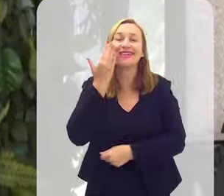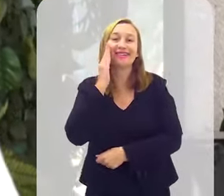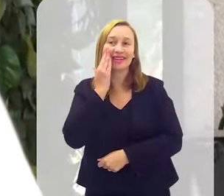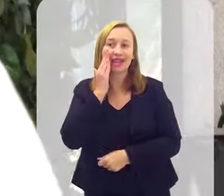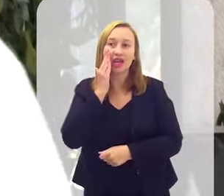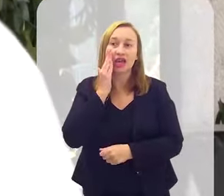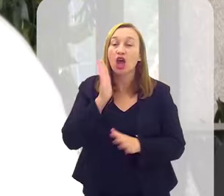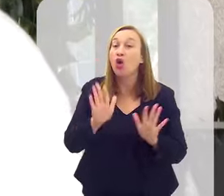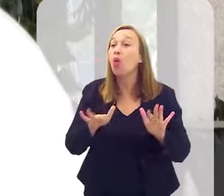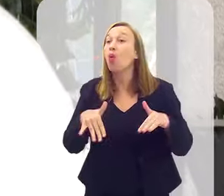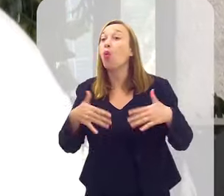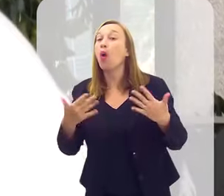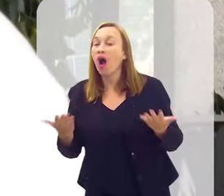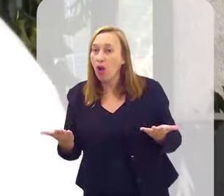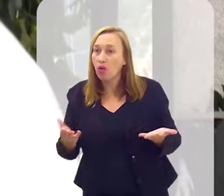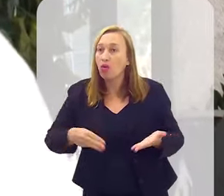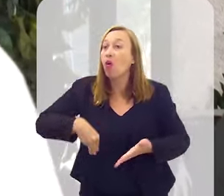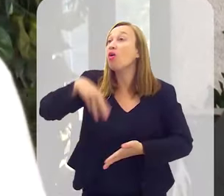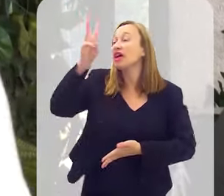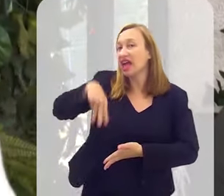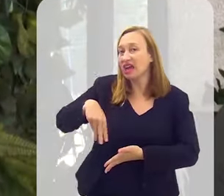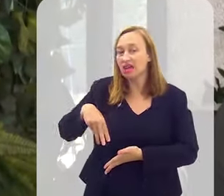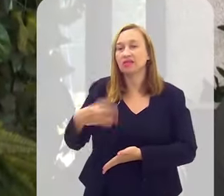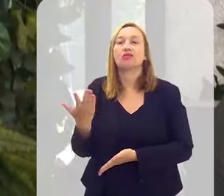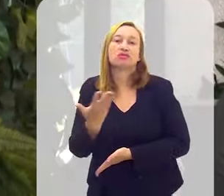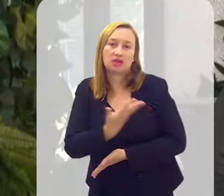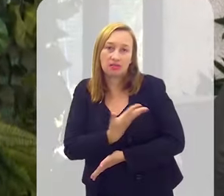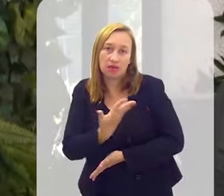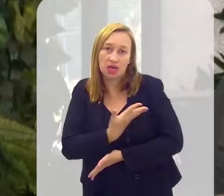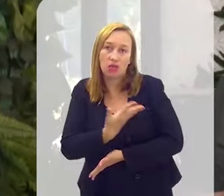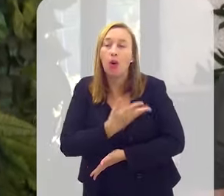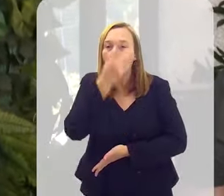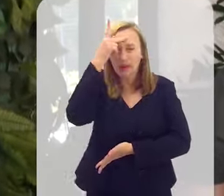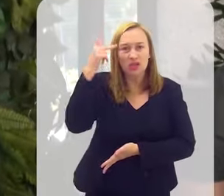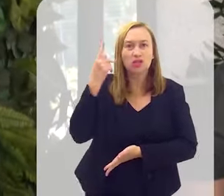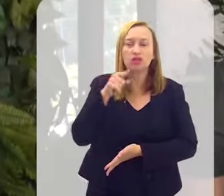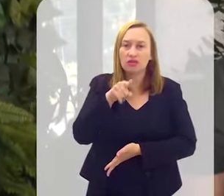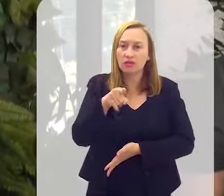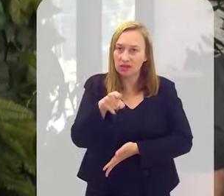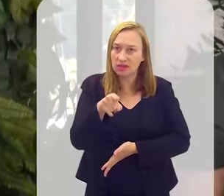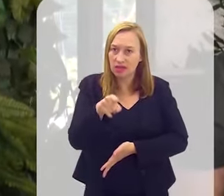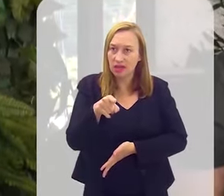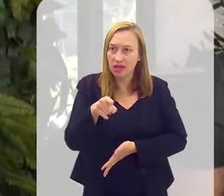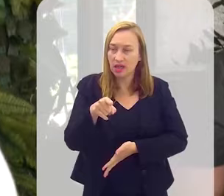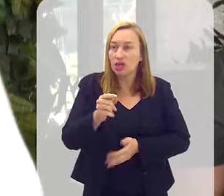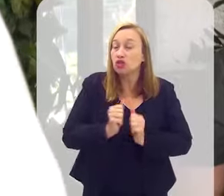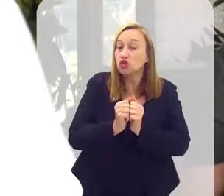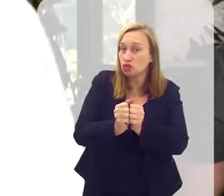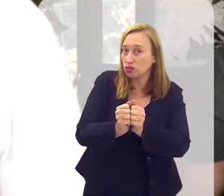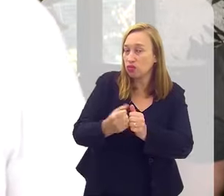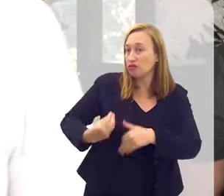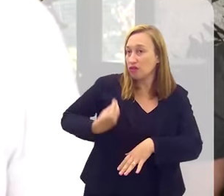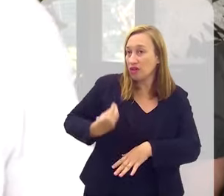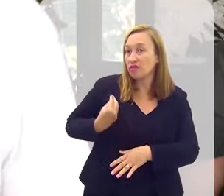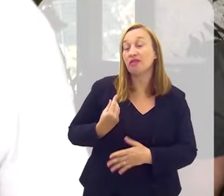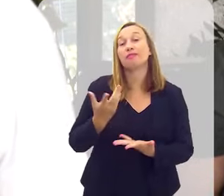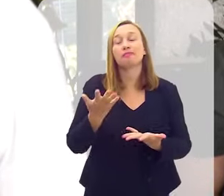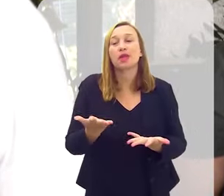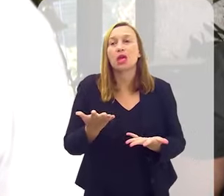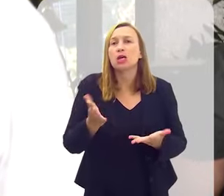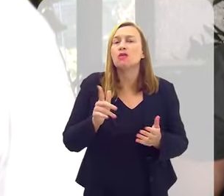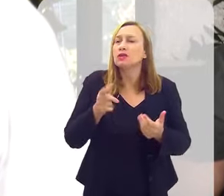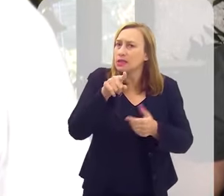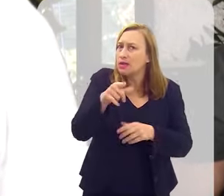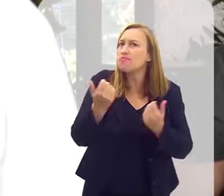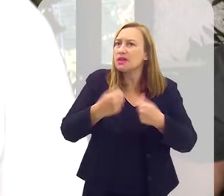entender quais são ou quem são esses amigos ou pessoas que você está andando Talvez você